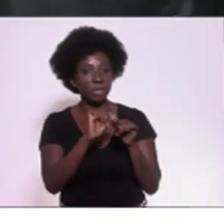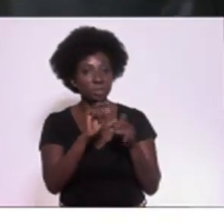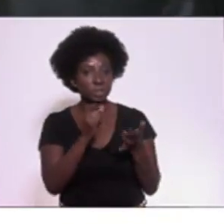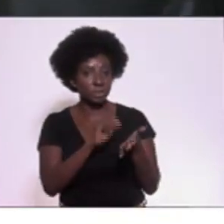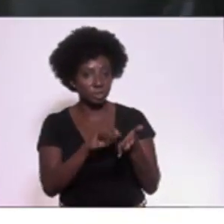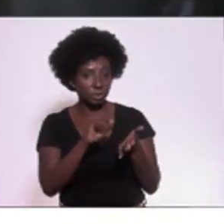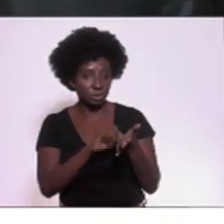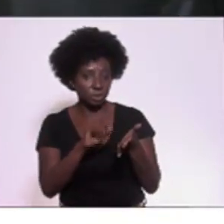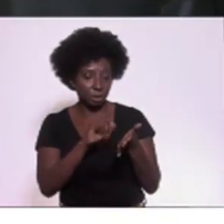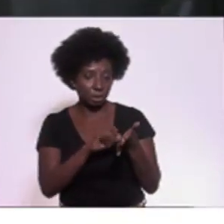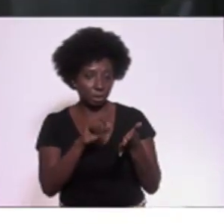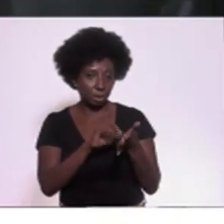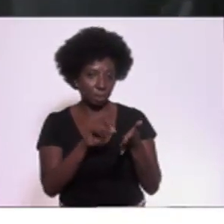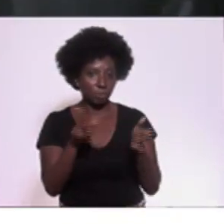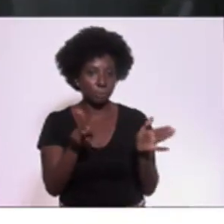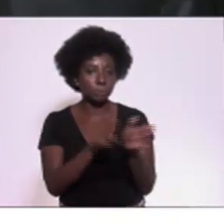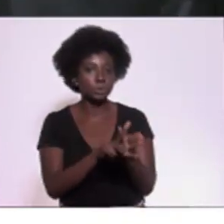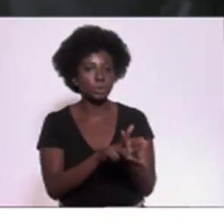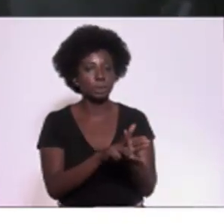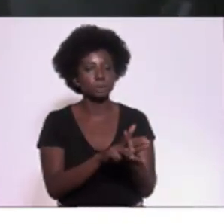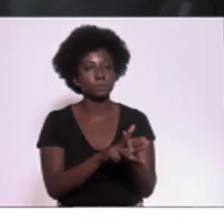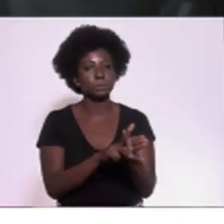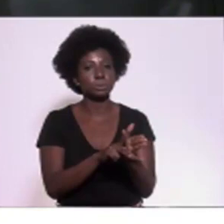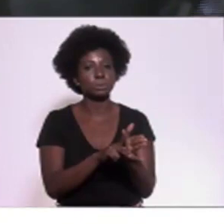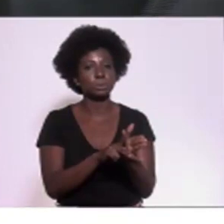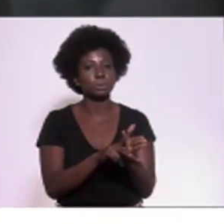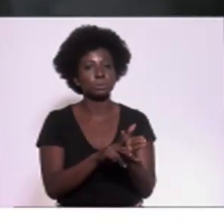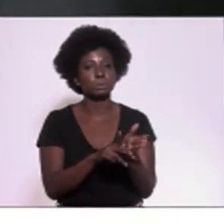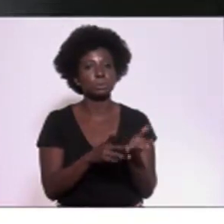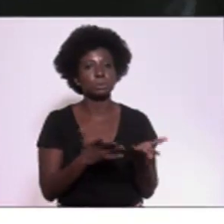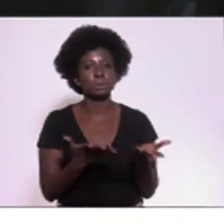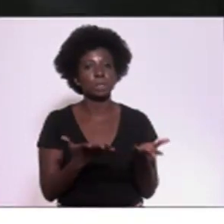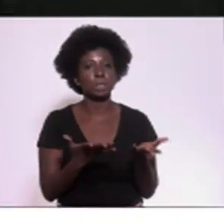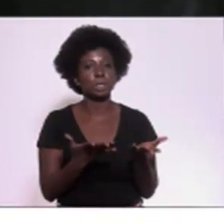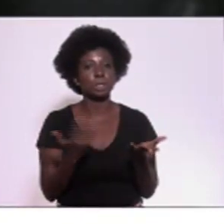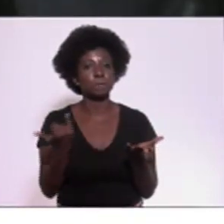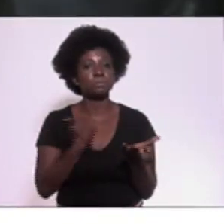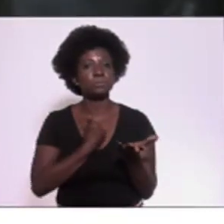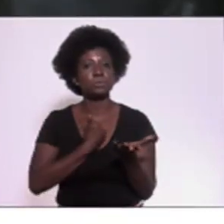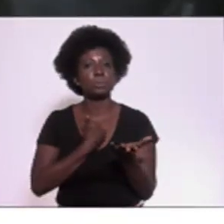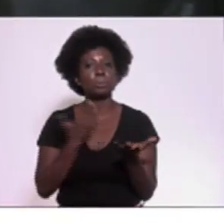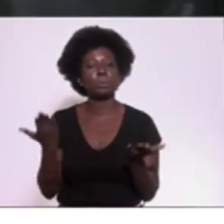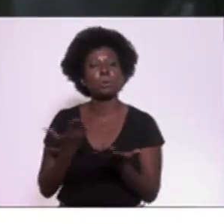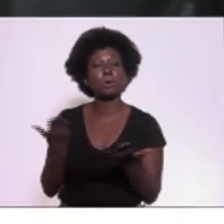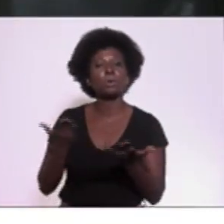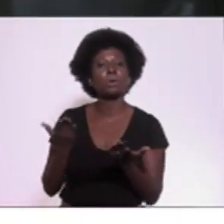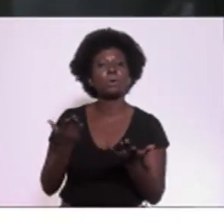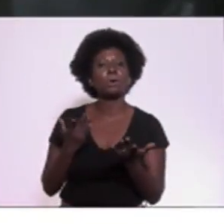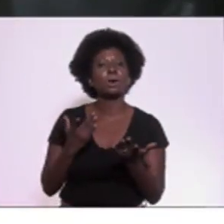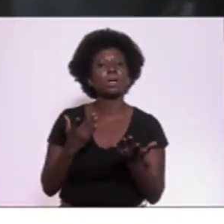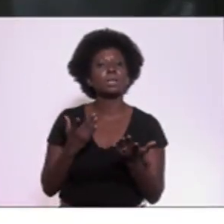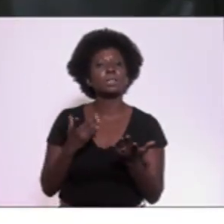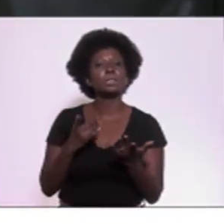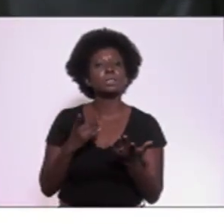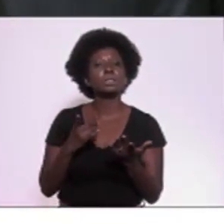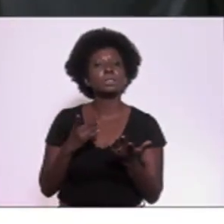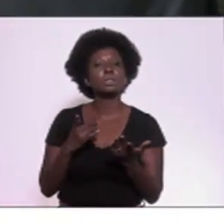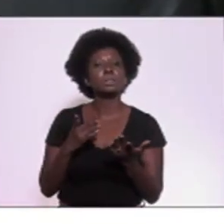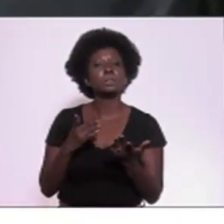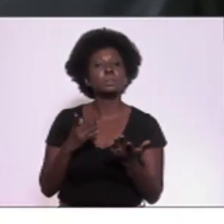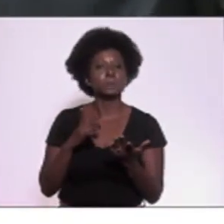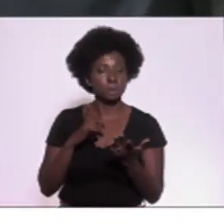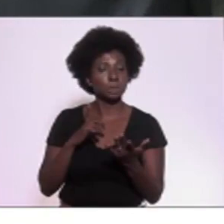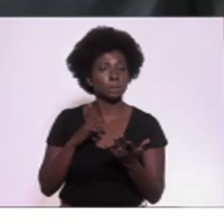Inclusive, o autor do projeto, ele me informou agora há pouco que contribui muito com o projeto as